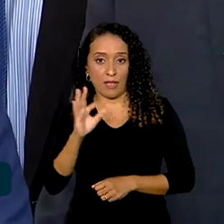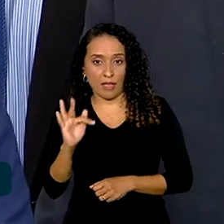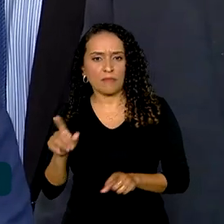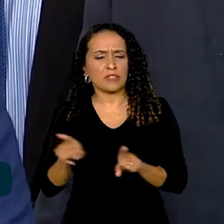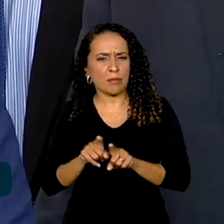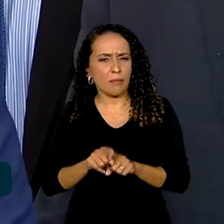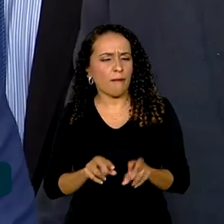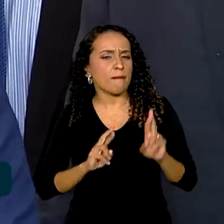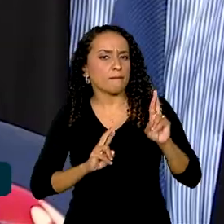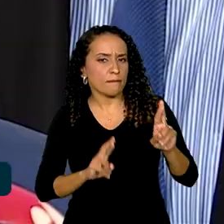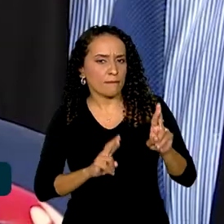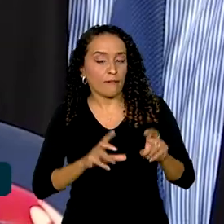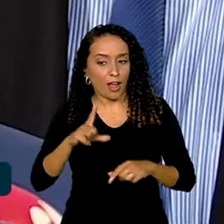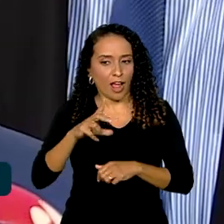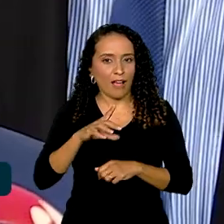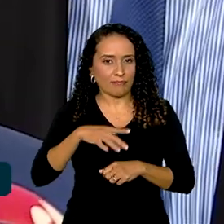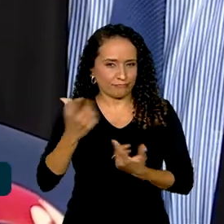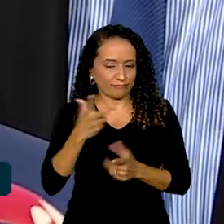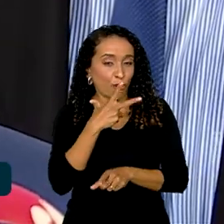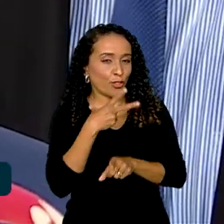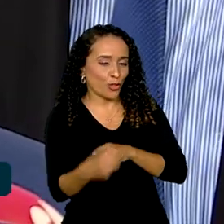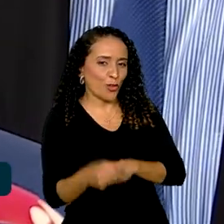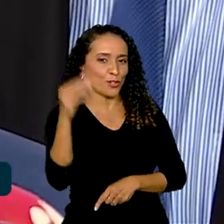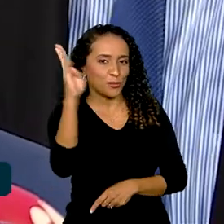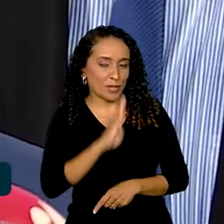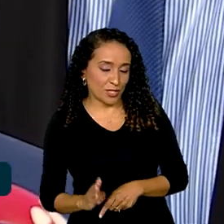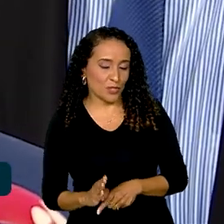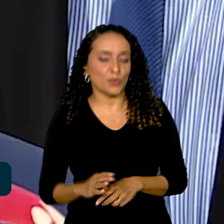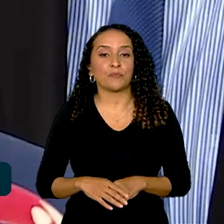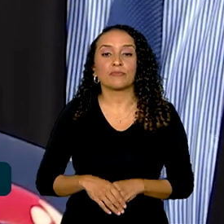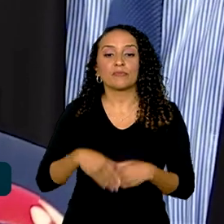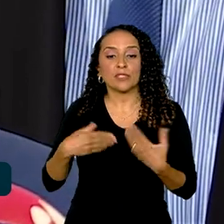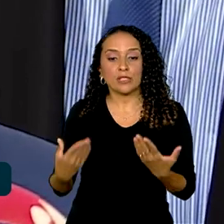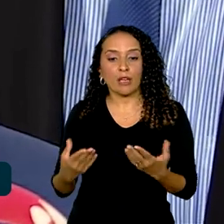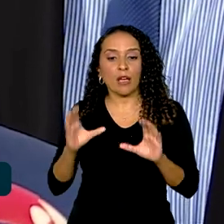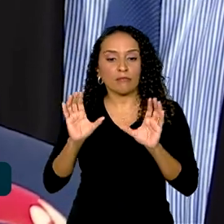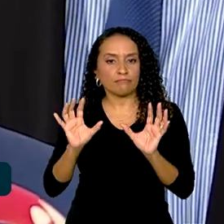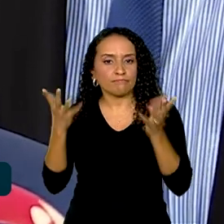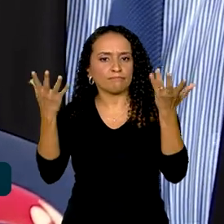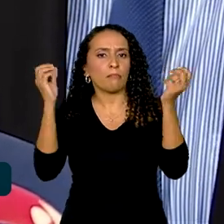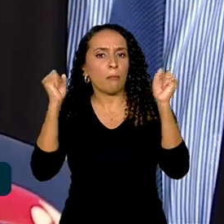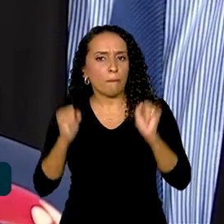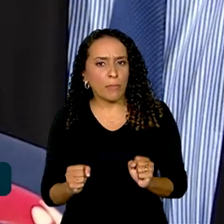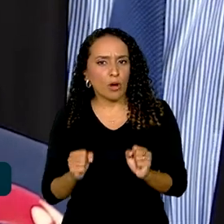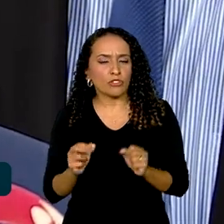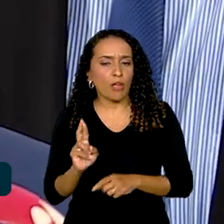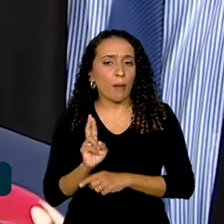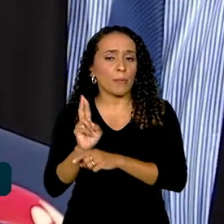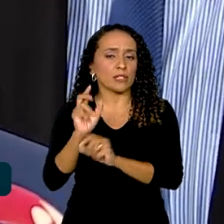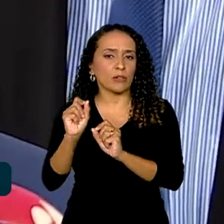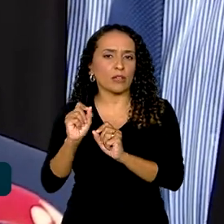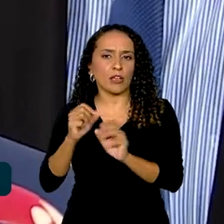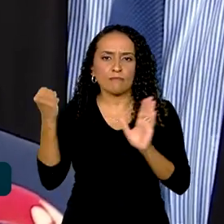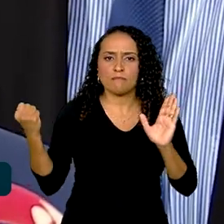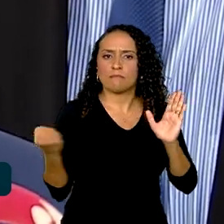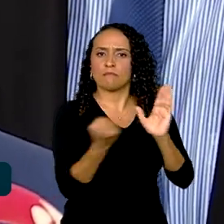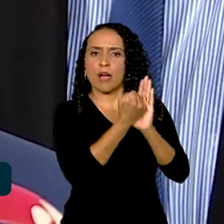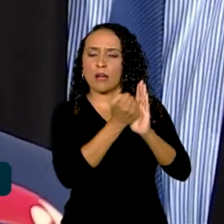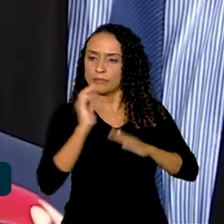com a vitória brasileira. Segundo Edinaldo Rodrigues, o evento poderá representar um grande marco